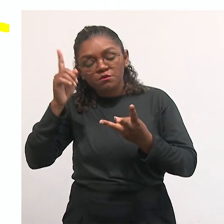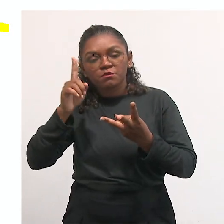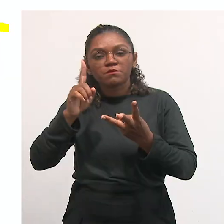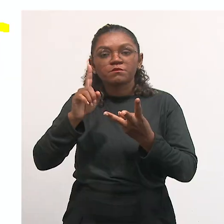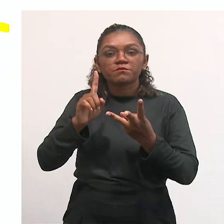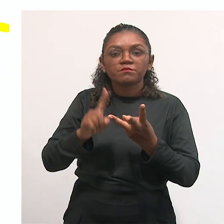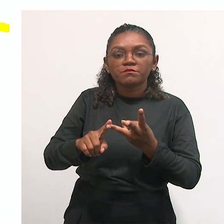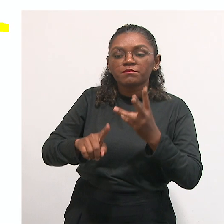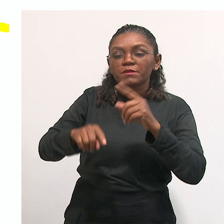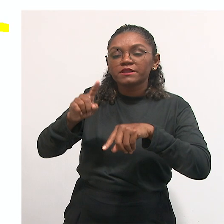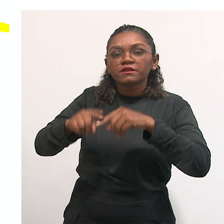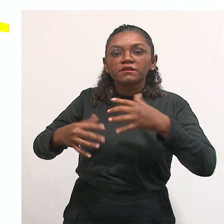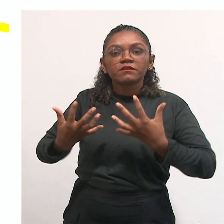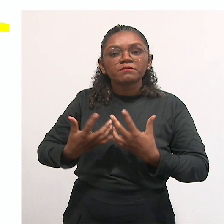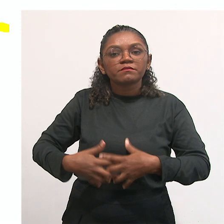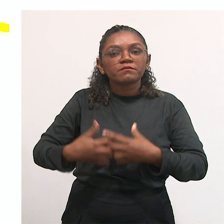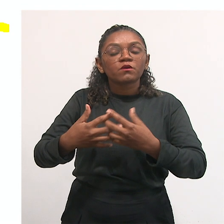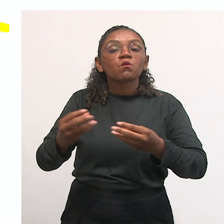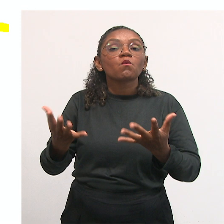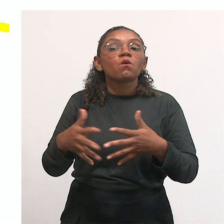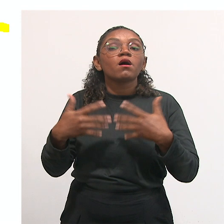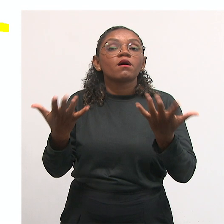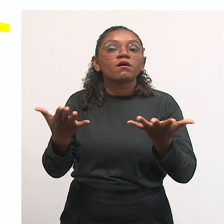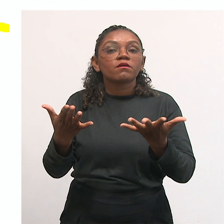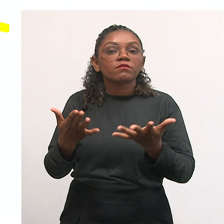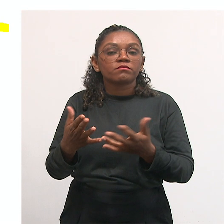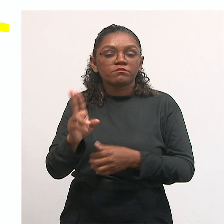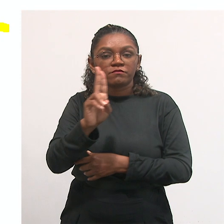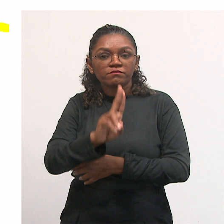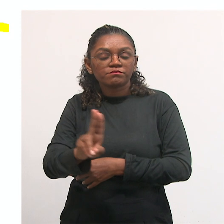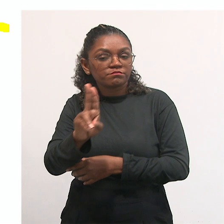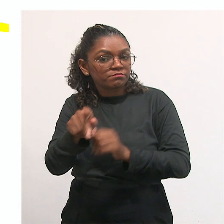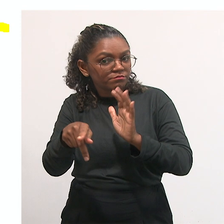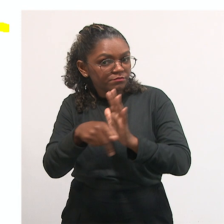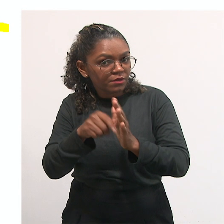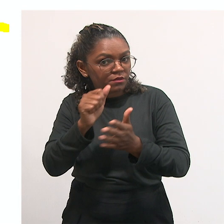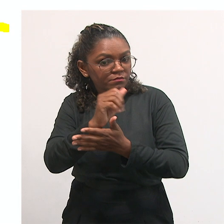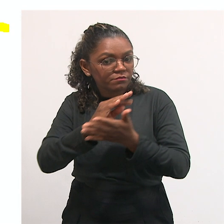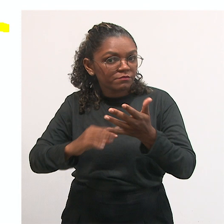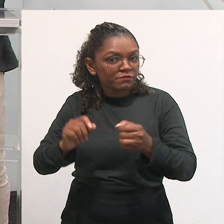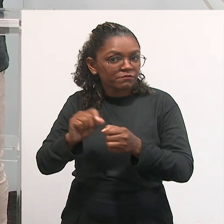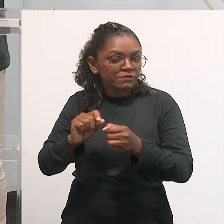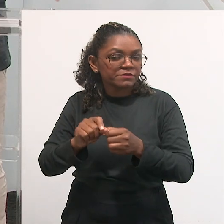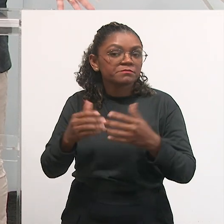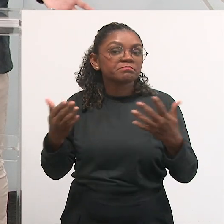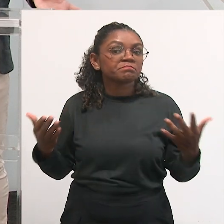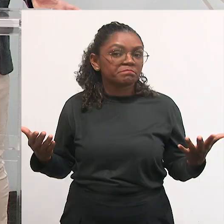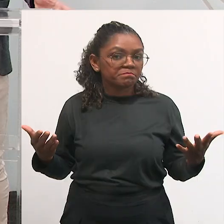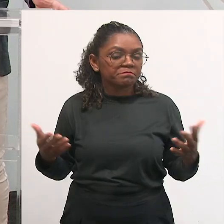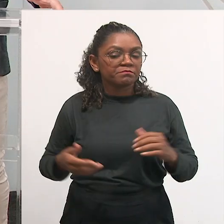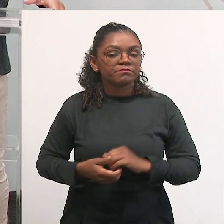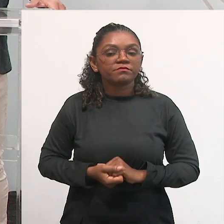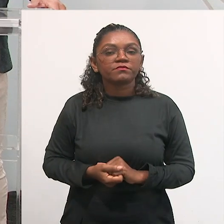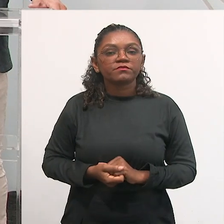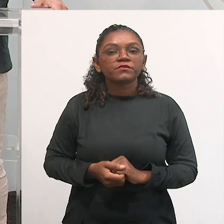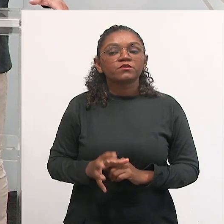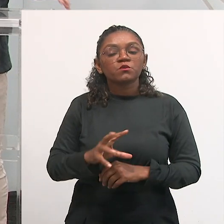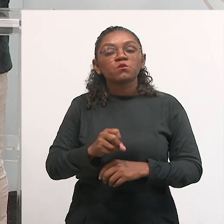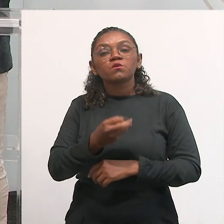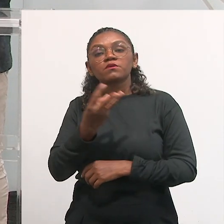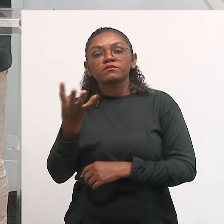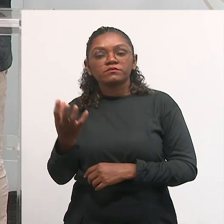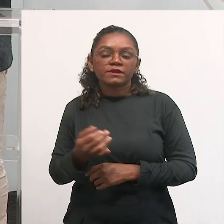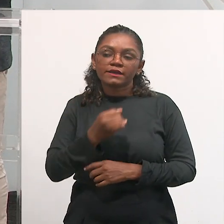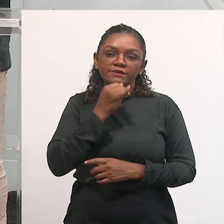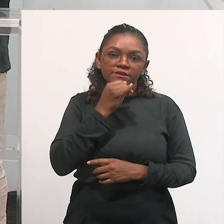fornecedores requeridos para realizar a atividade identificada. Ao longo do curso, eu venho falando, por exemplo, de um projeto como se fosse uma Copa do Mundo, né? Então,